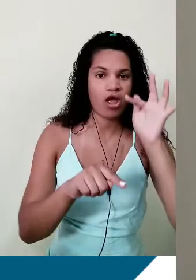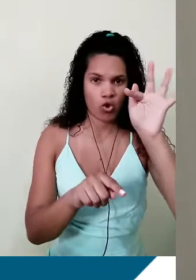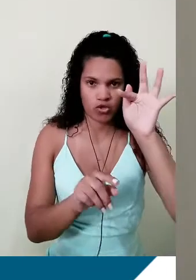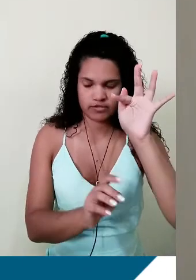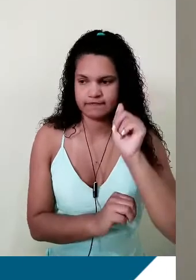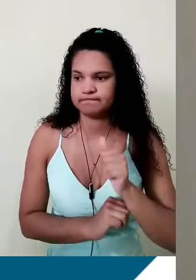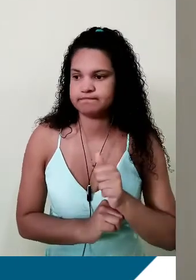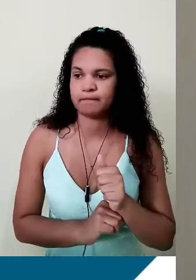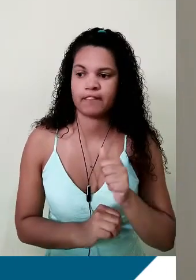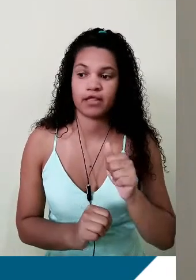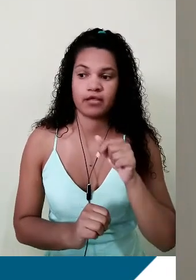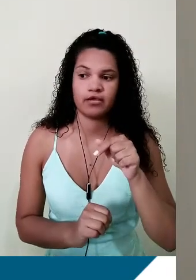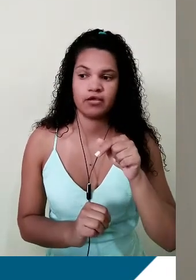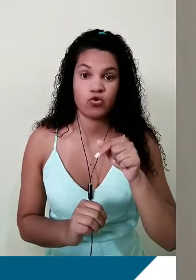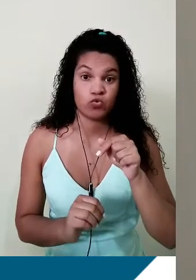elas vão de